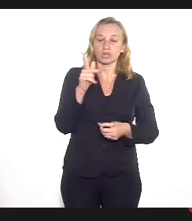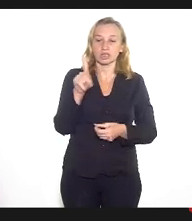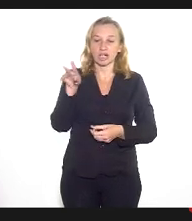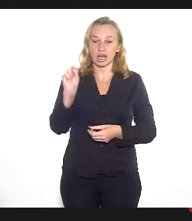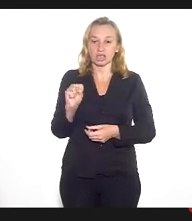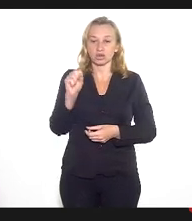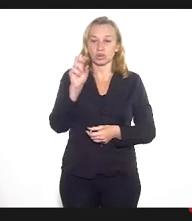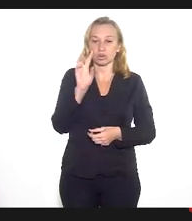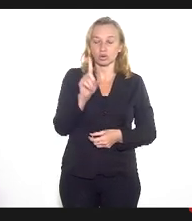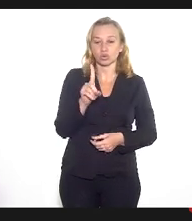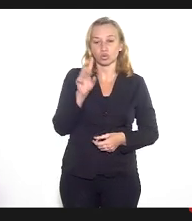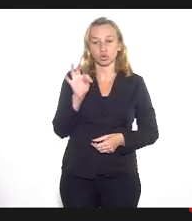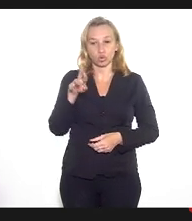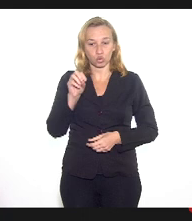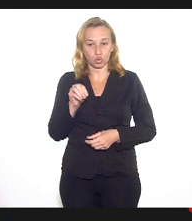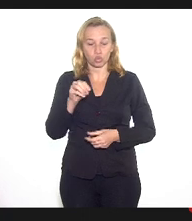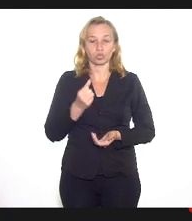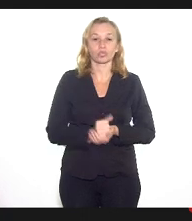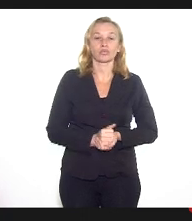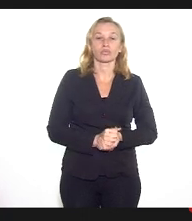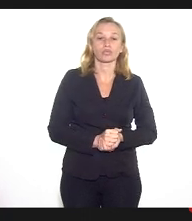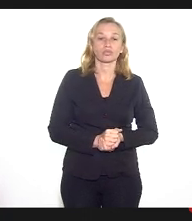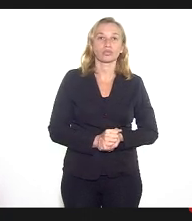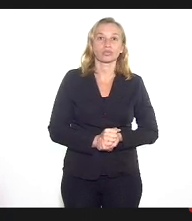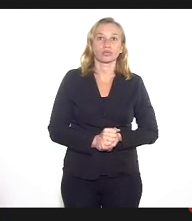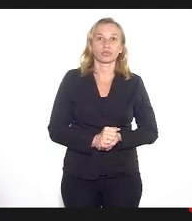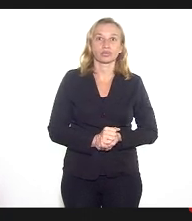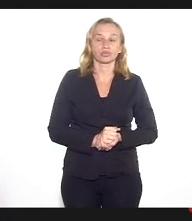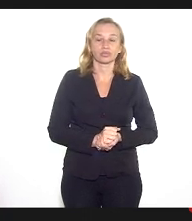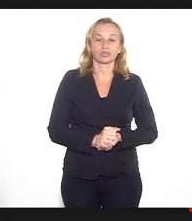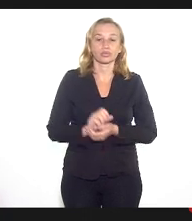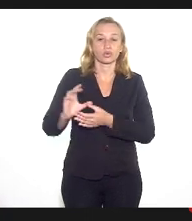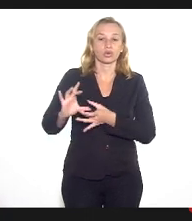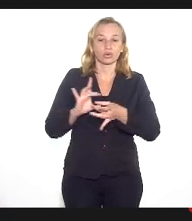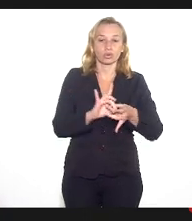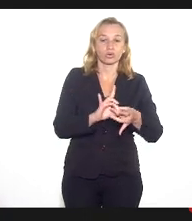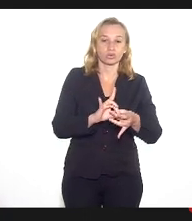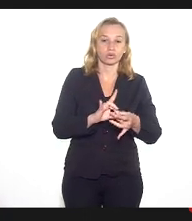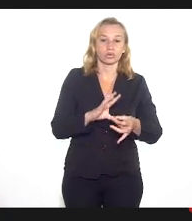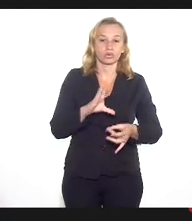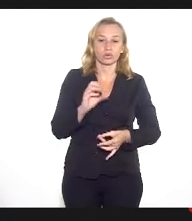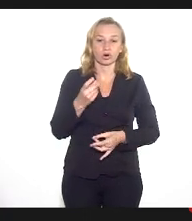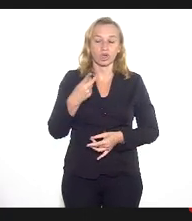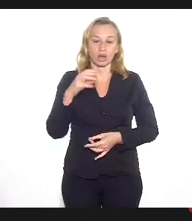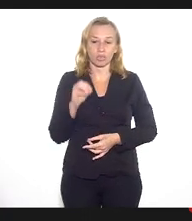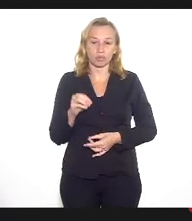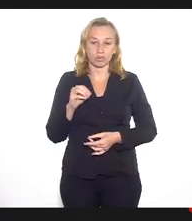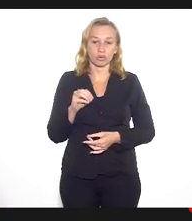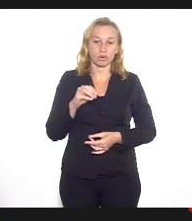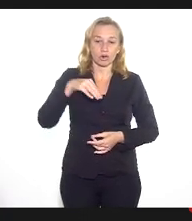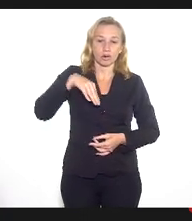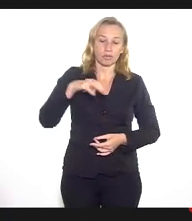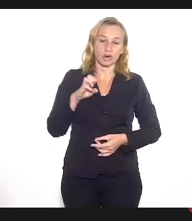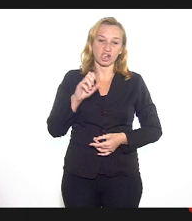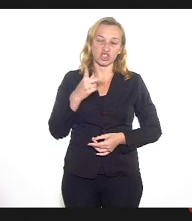1, unicamente no trecho que une o campo de Mexilhão ao campo de Tupi.